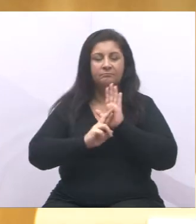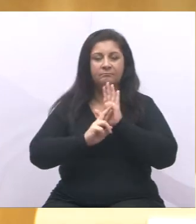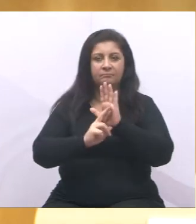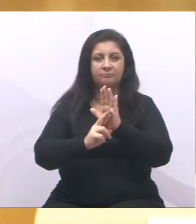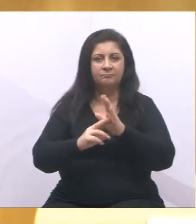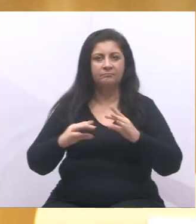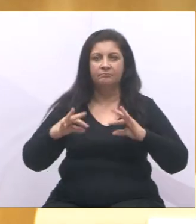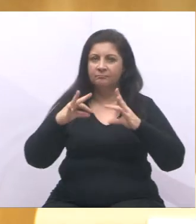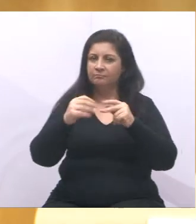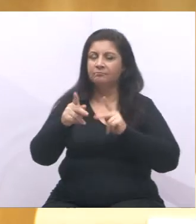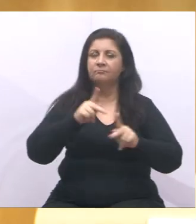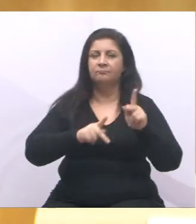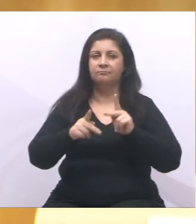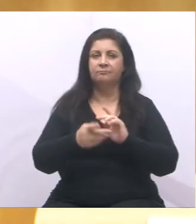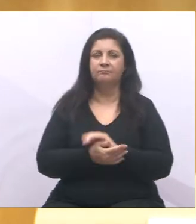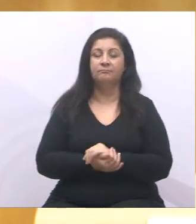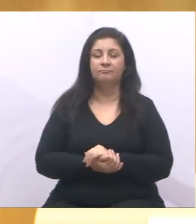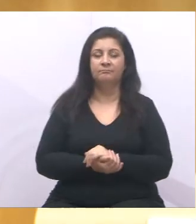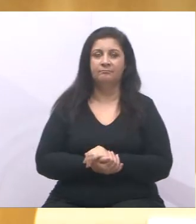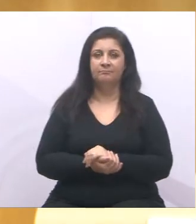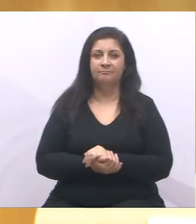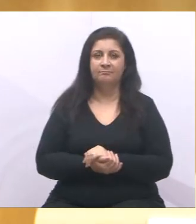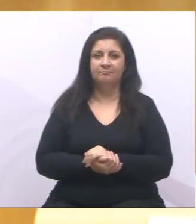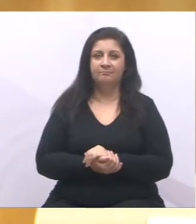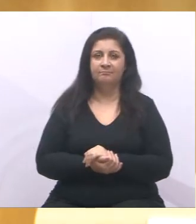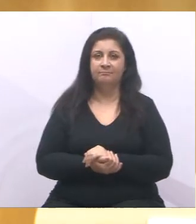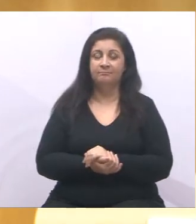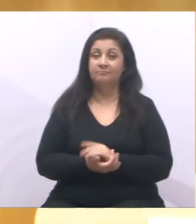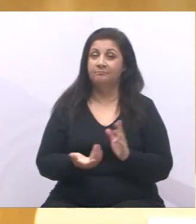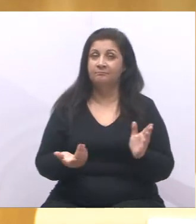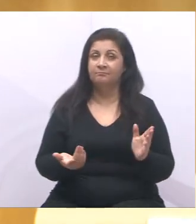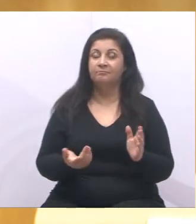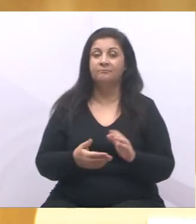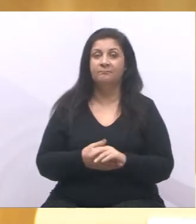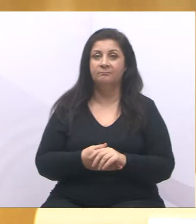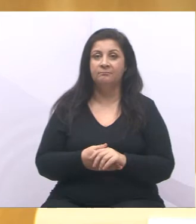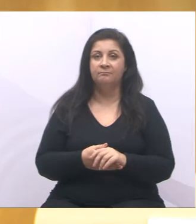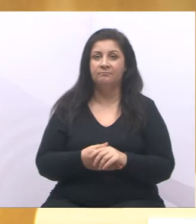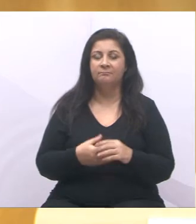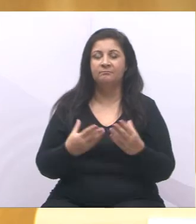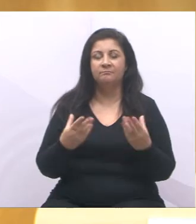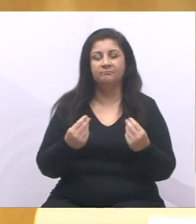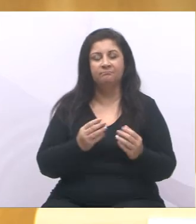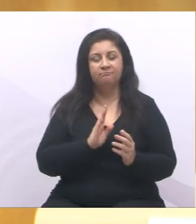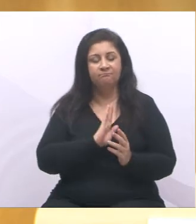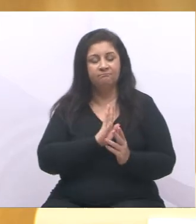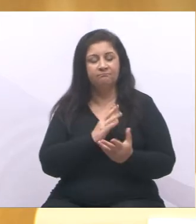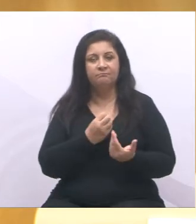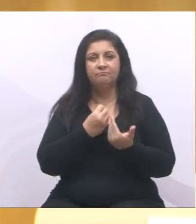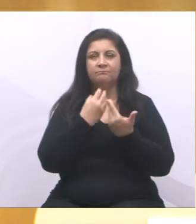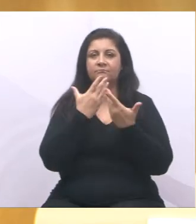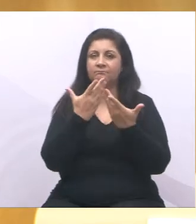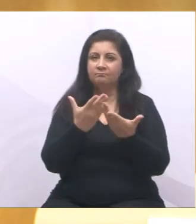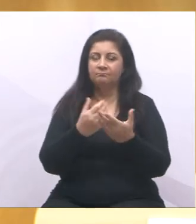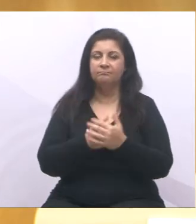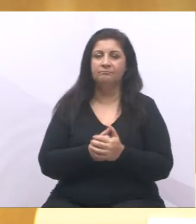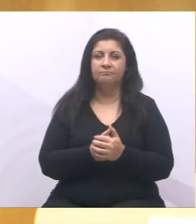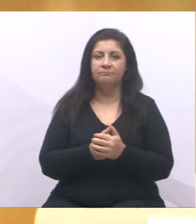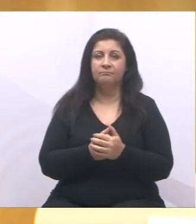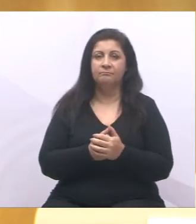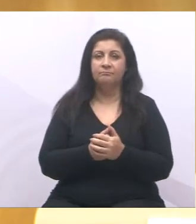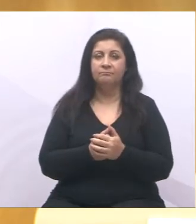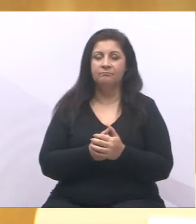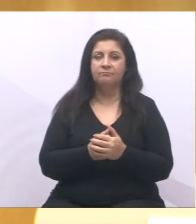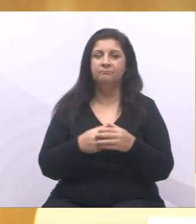nós representamos. Este gesto de generosidade só pode ser respondido